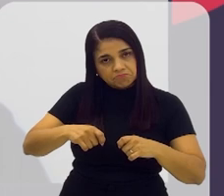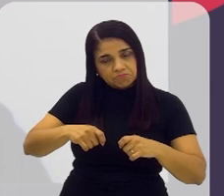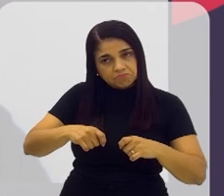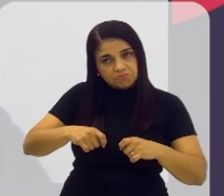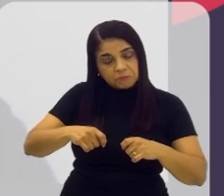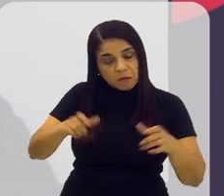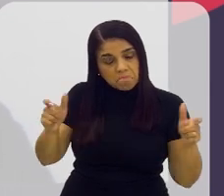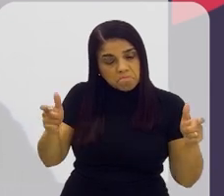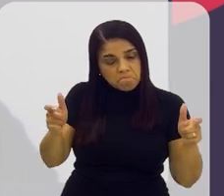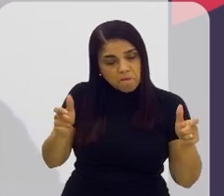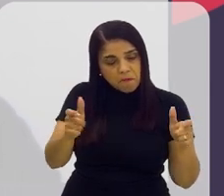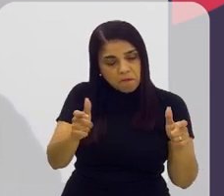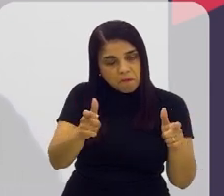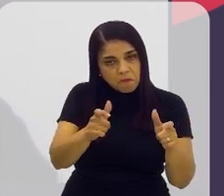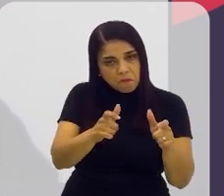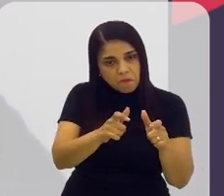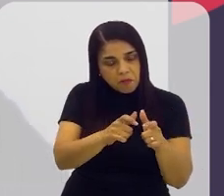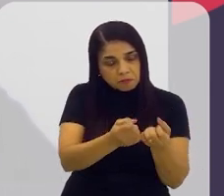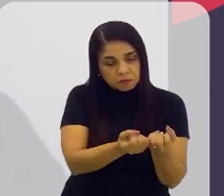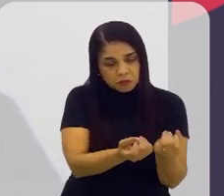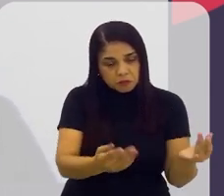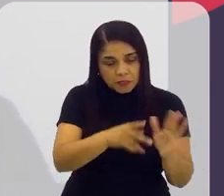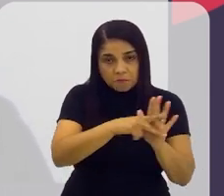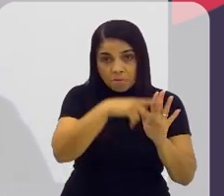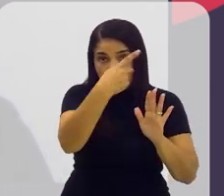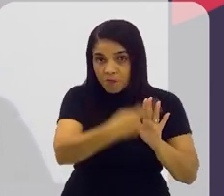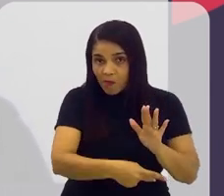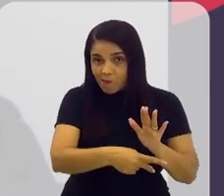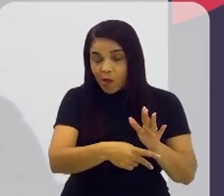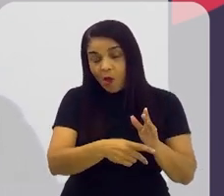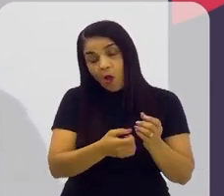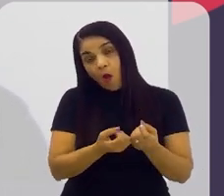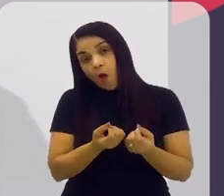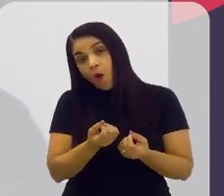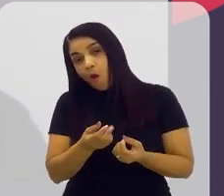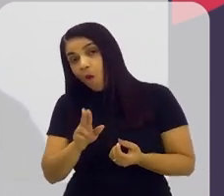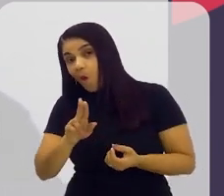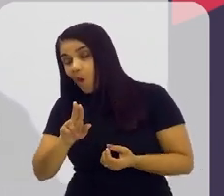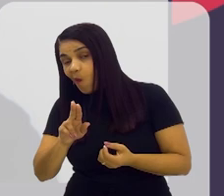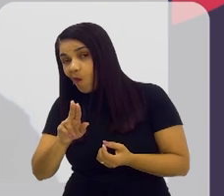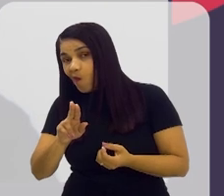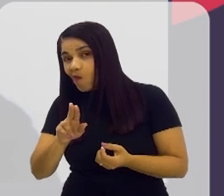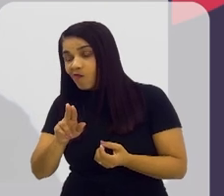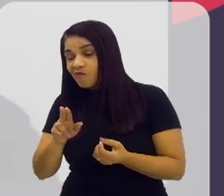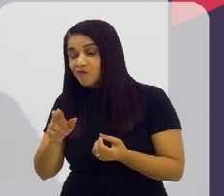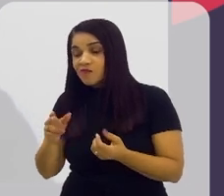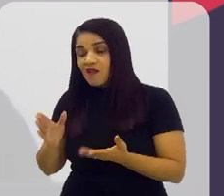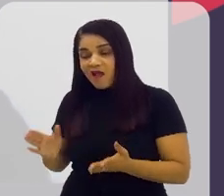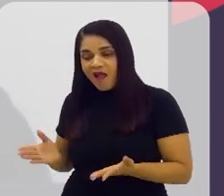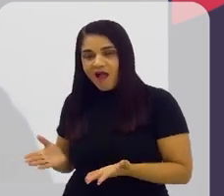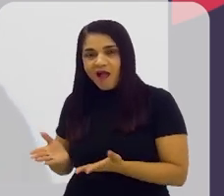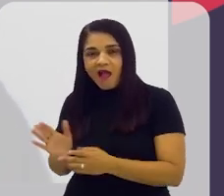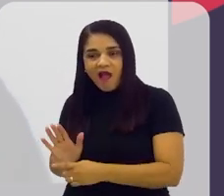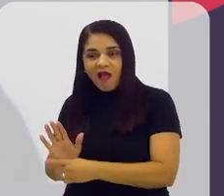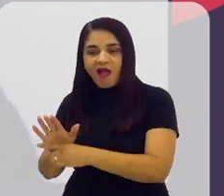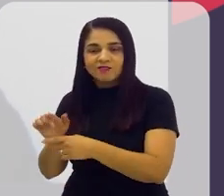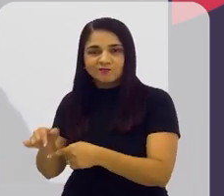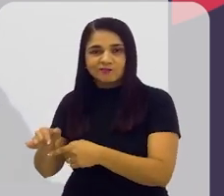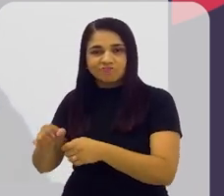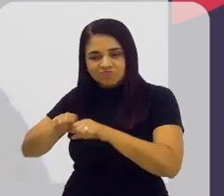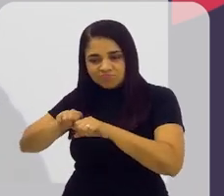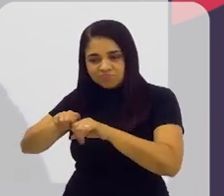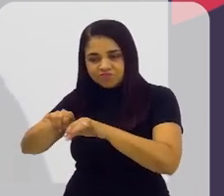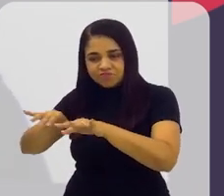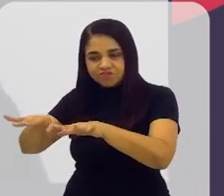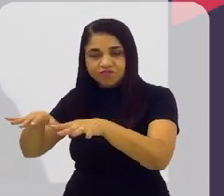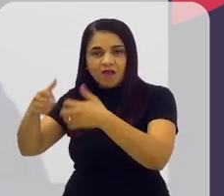desfavorecendo, né, certas espécies que já estão acostumadas a uma situação pretérita, e ao mesmo tempo está favorecendo a entrada de outras